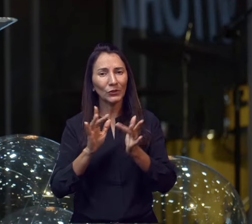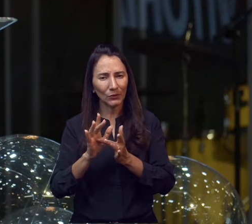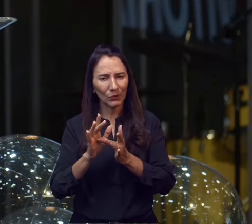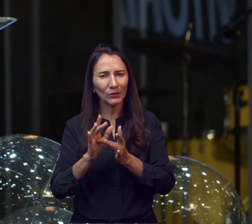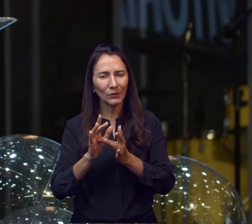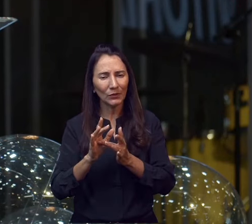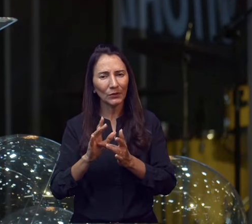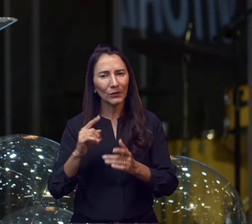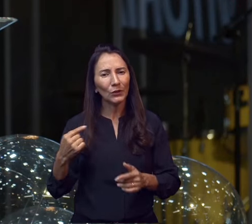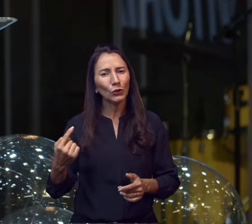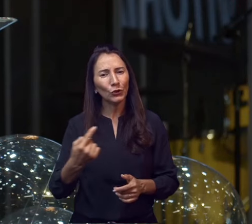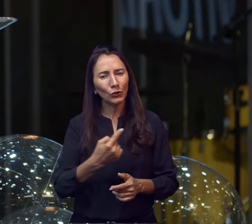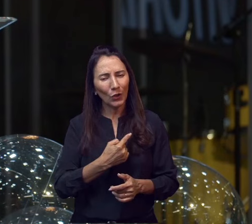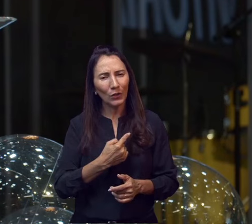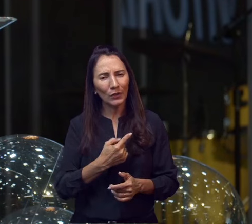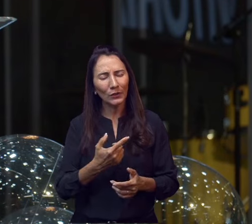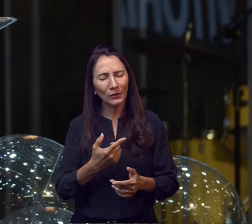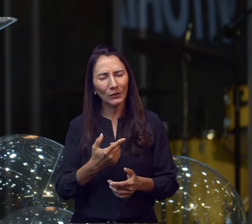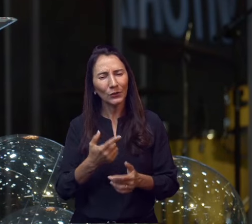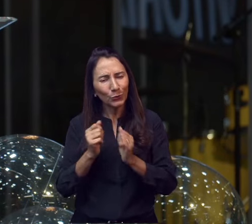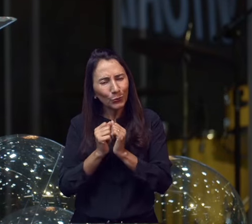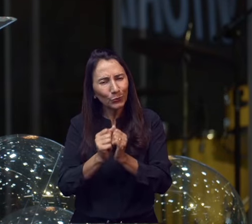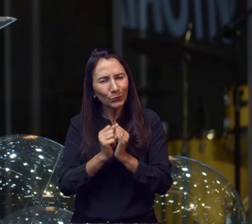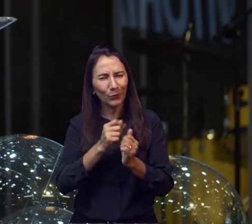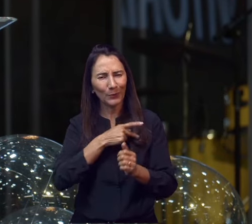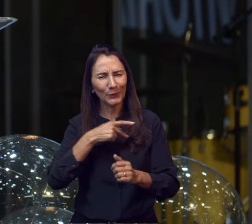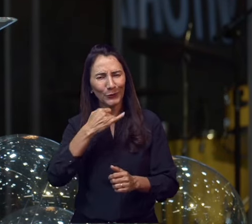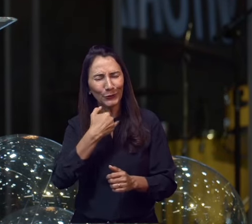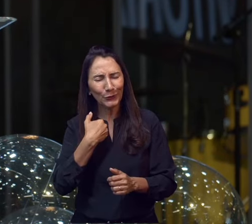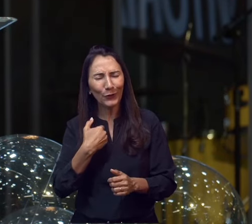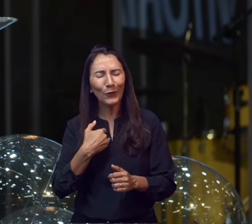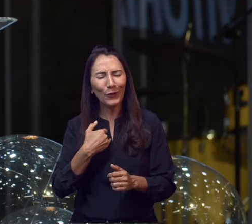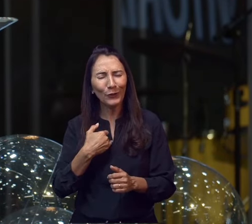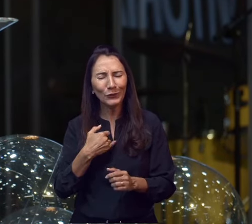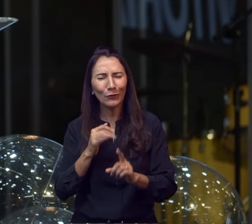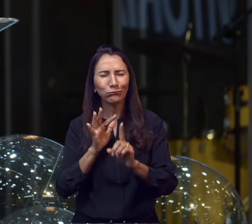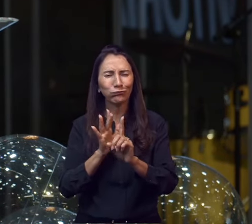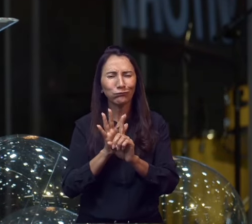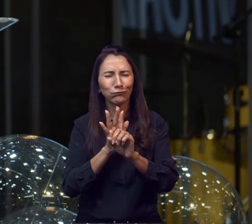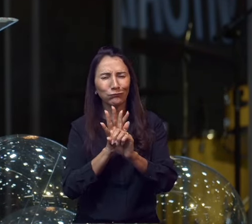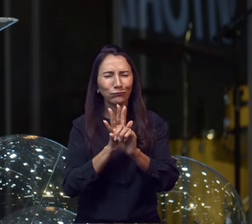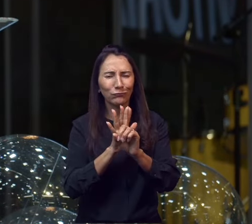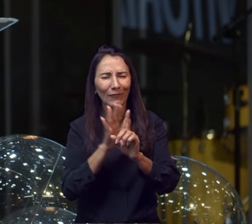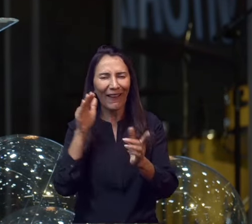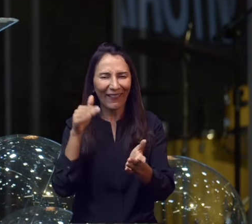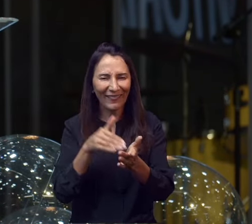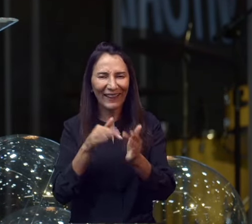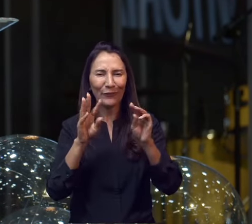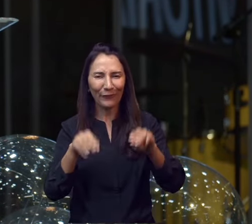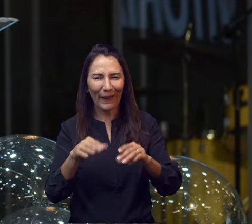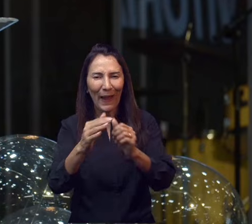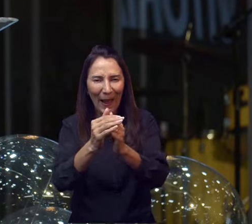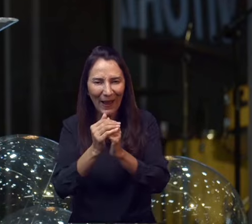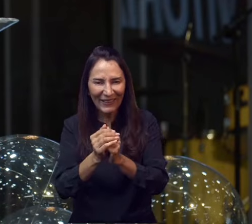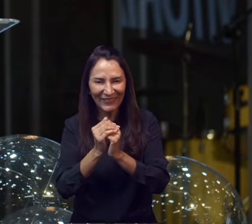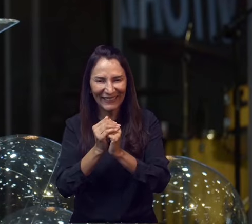que iremos com esse pastor tão abençoado tão amoroso Pastor Jorge até o fim Amém